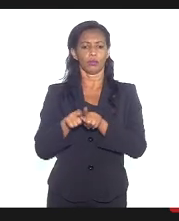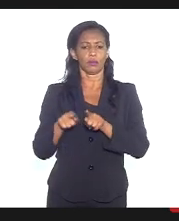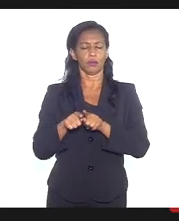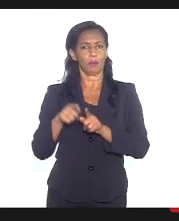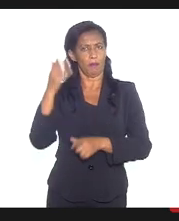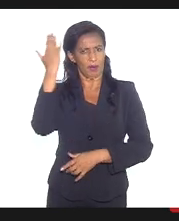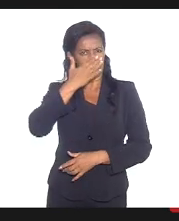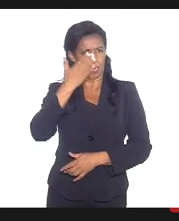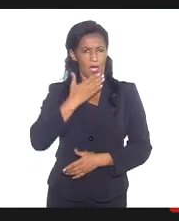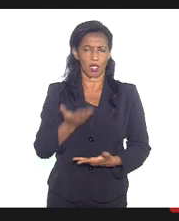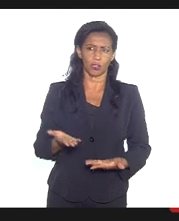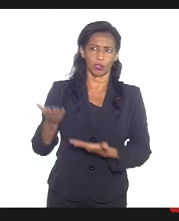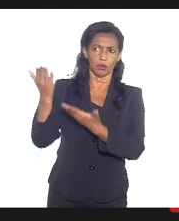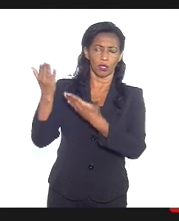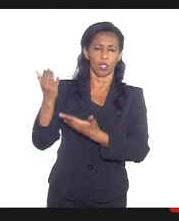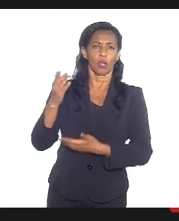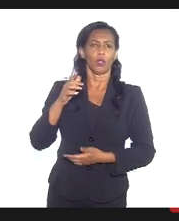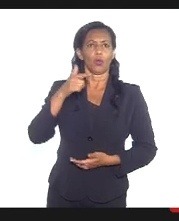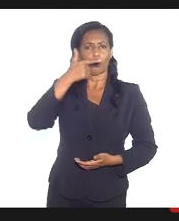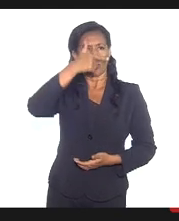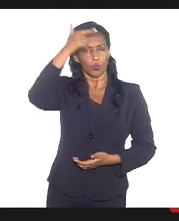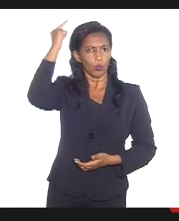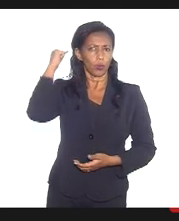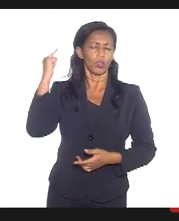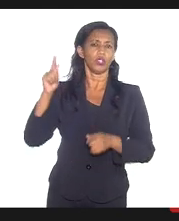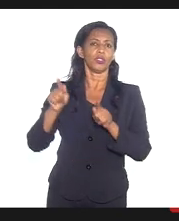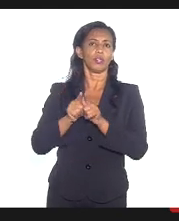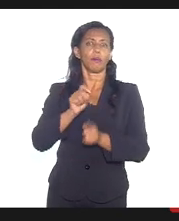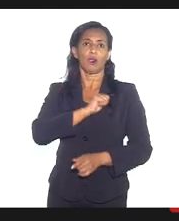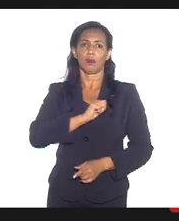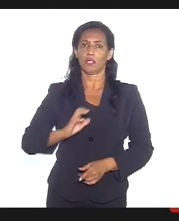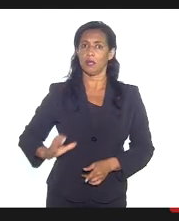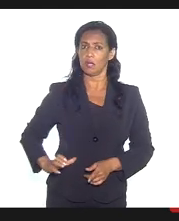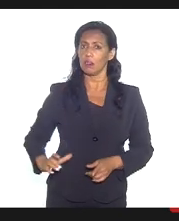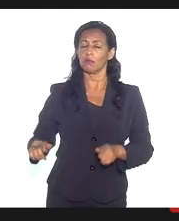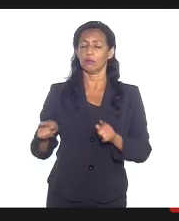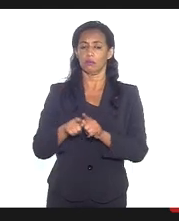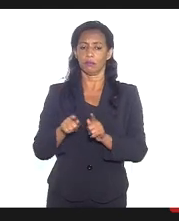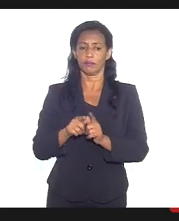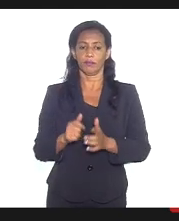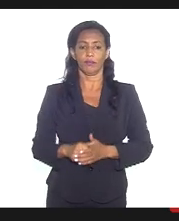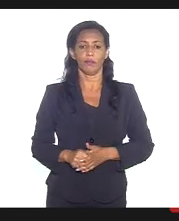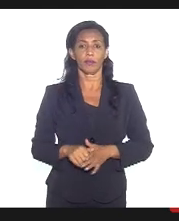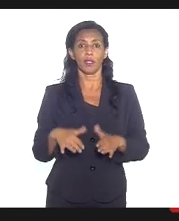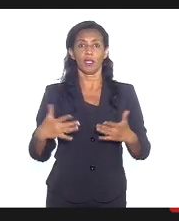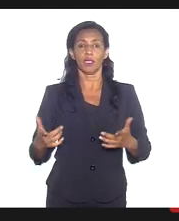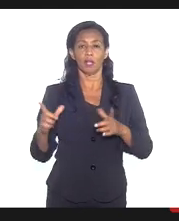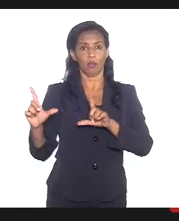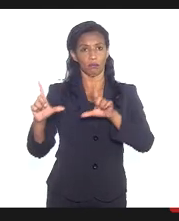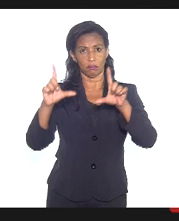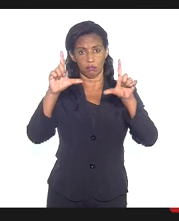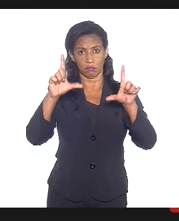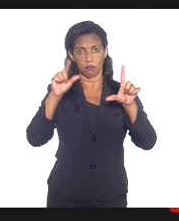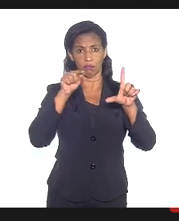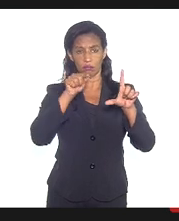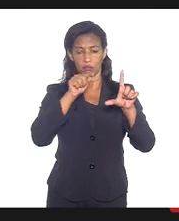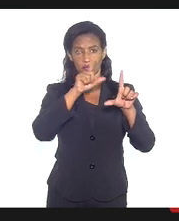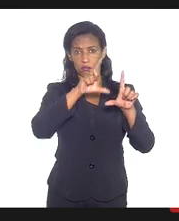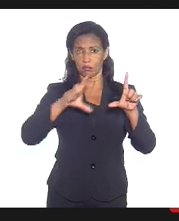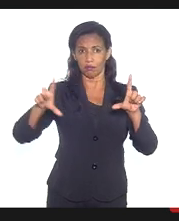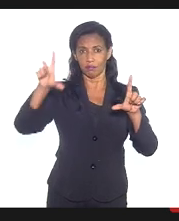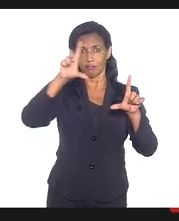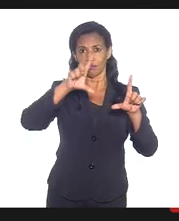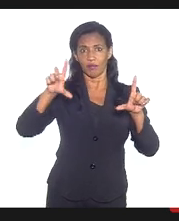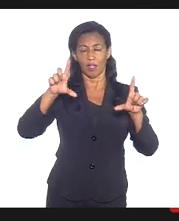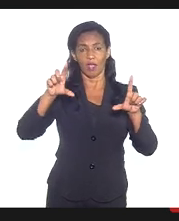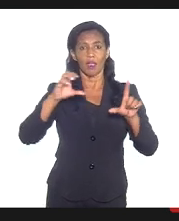Luiz Paulo, e o presidente da Leste, o deputado André Ceciliano, né. Então, isso aqui é um marco, tá,